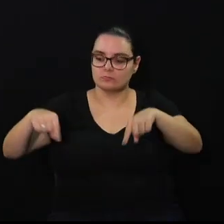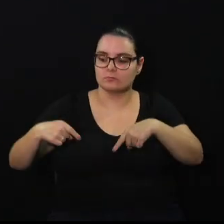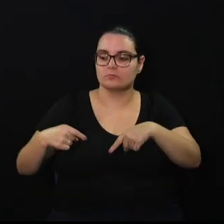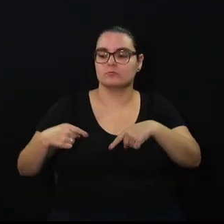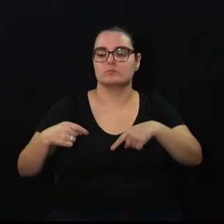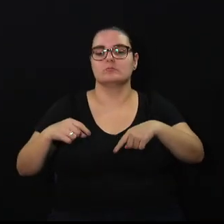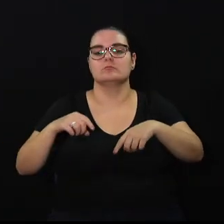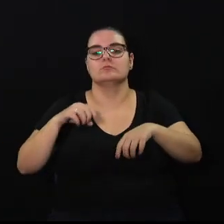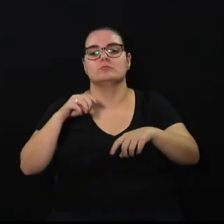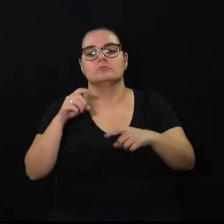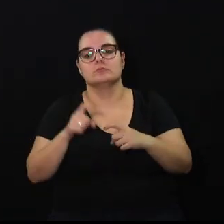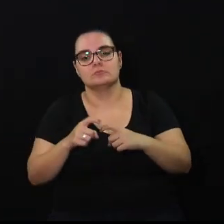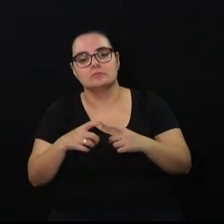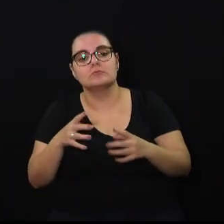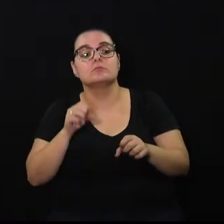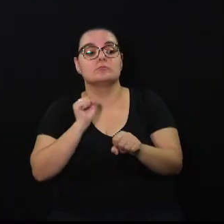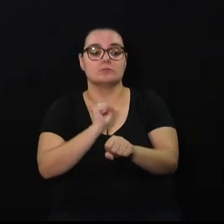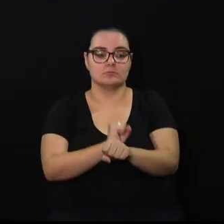esperar